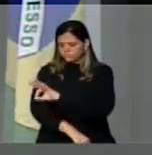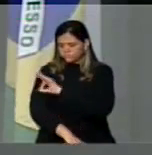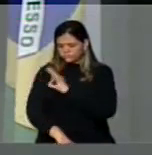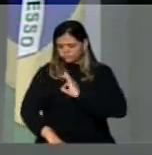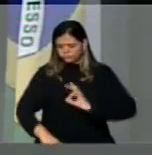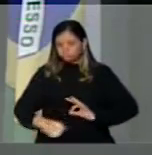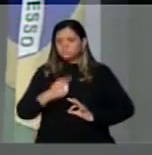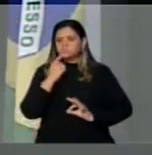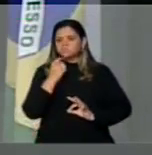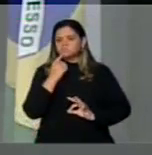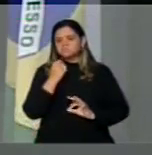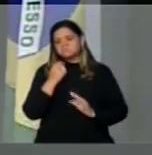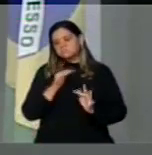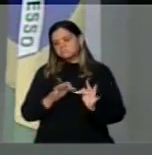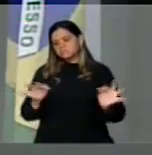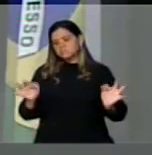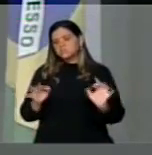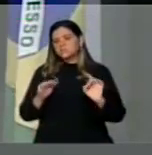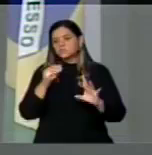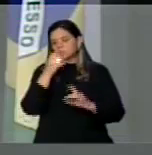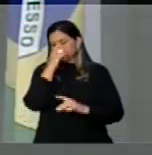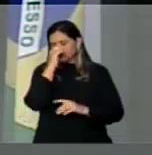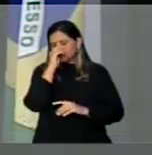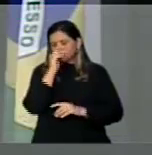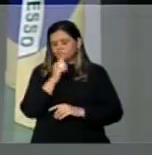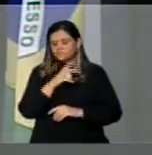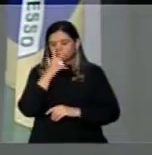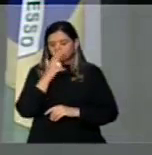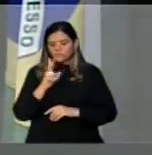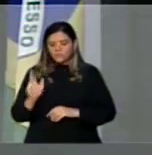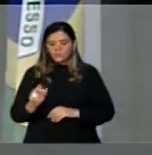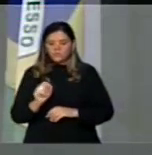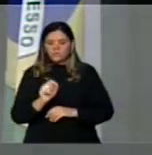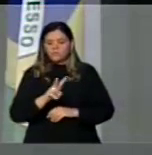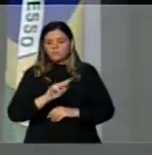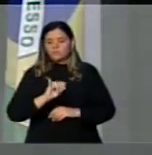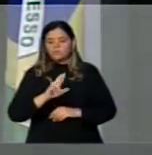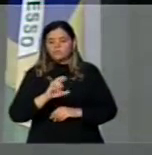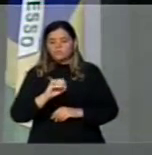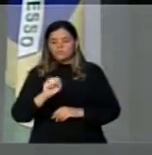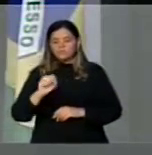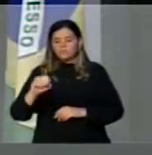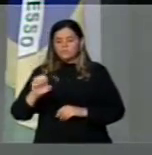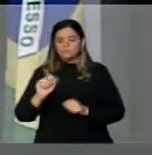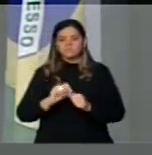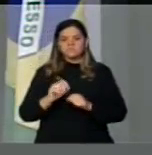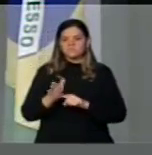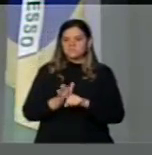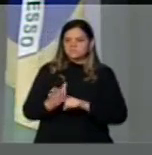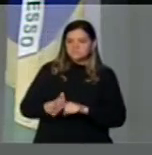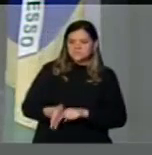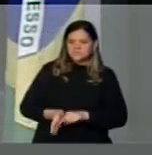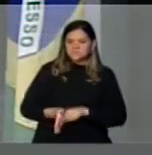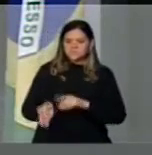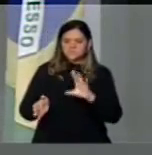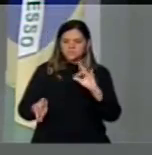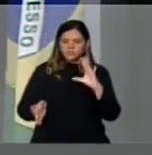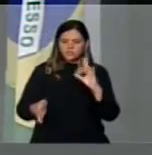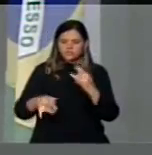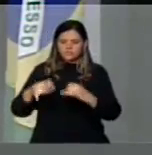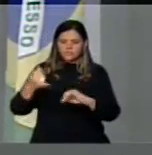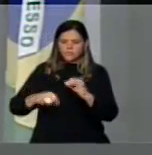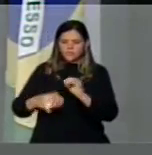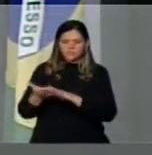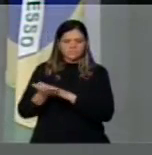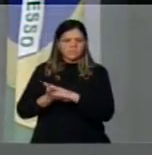recomendações de cuidado de virose deveriam ser feitas. Sem investimento em pesquisas, nós costumamos